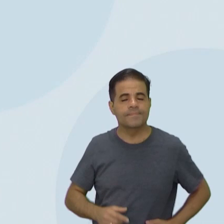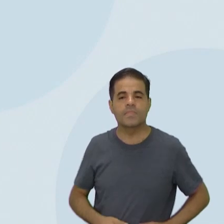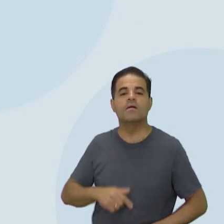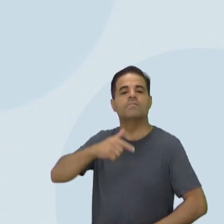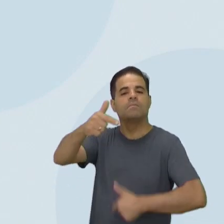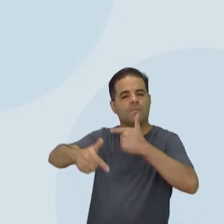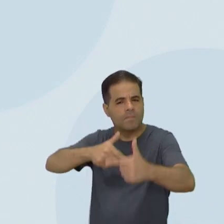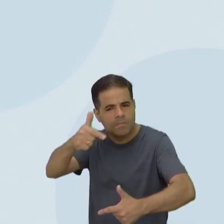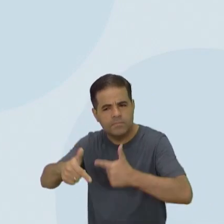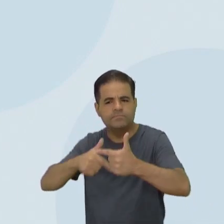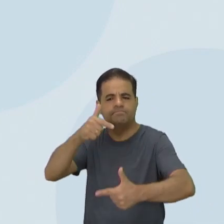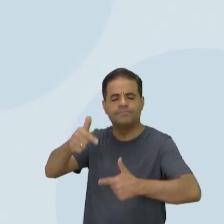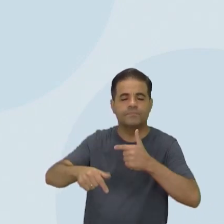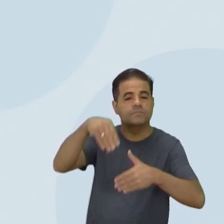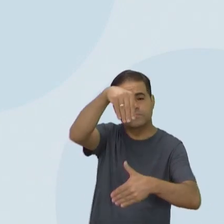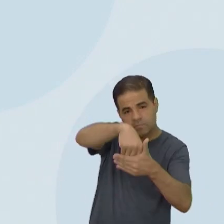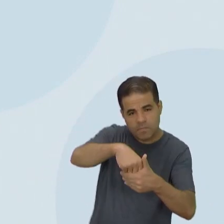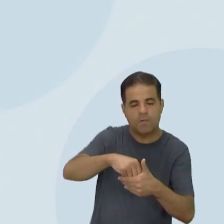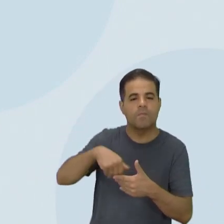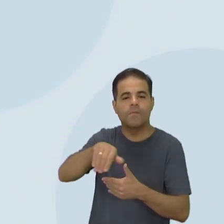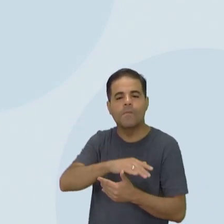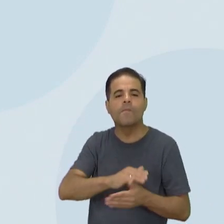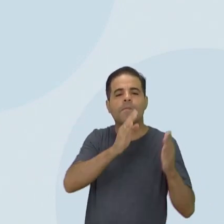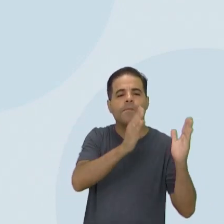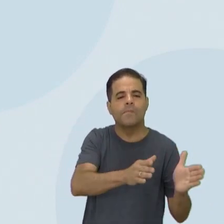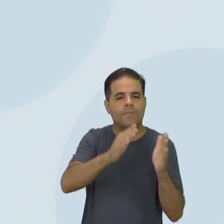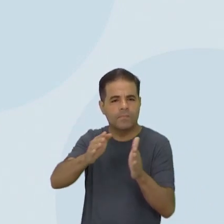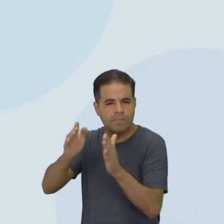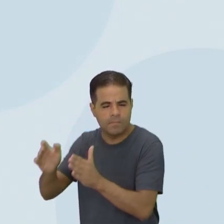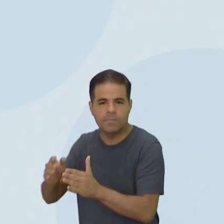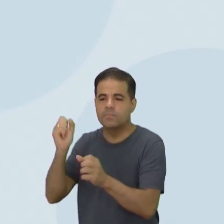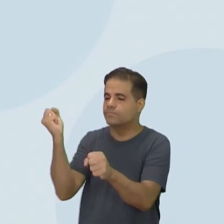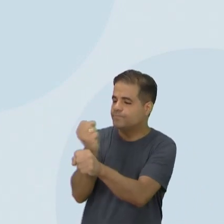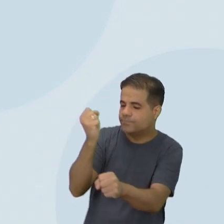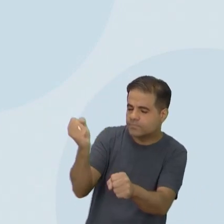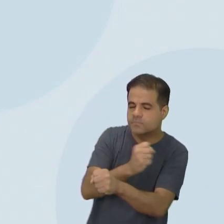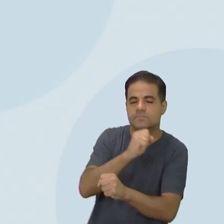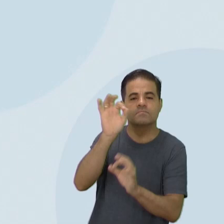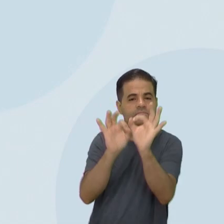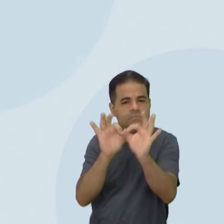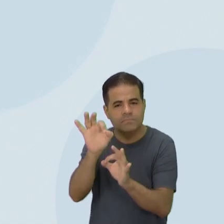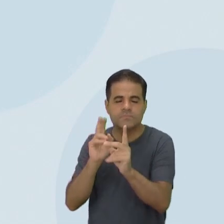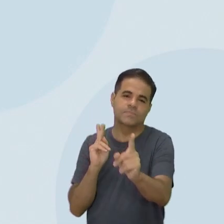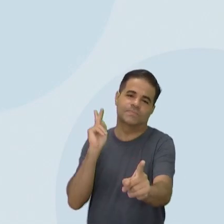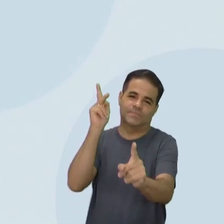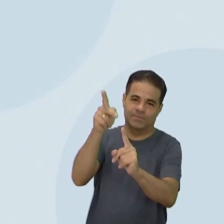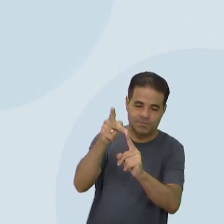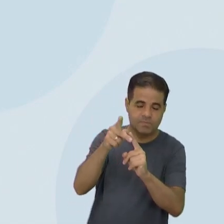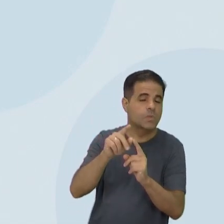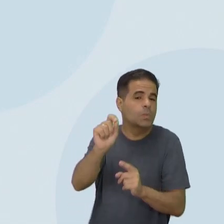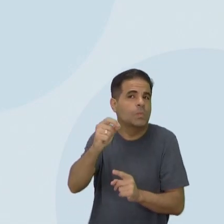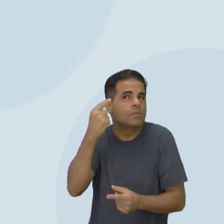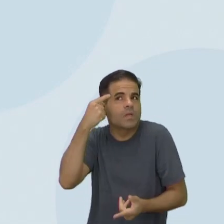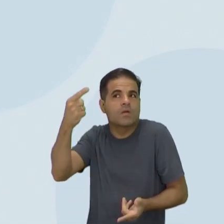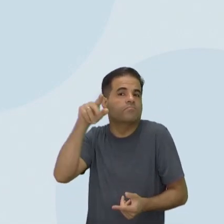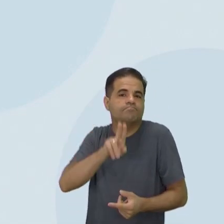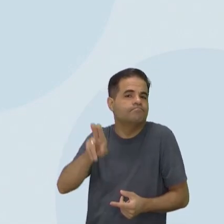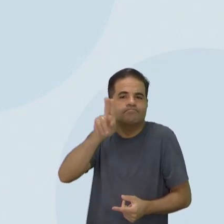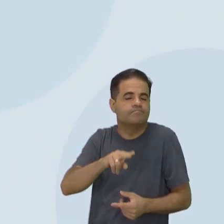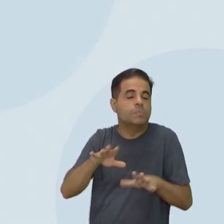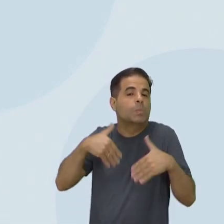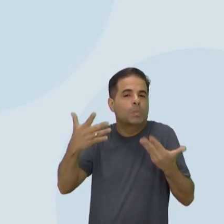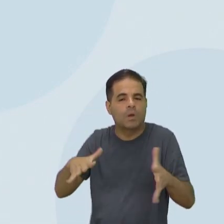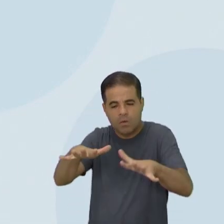estar trabalhando dentro dessas estações essa construção desse personagem, né? O que eu vou utilizar,